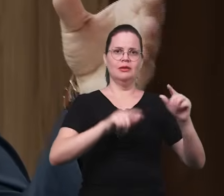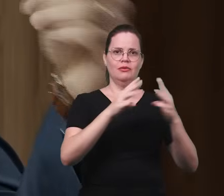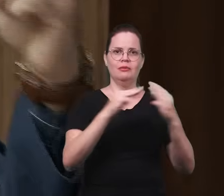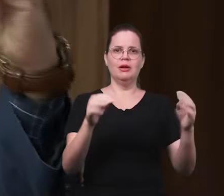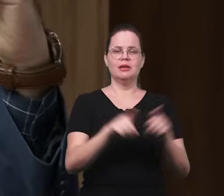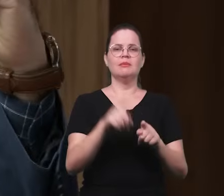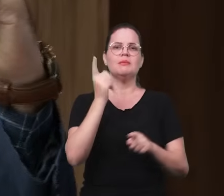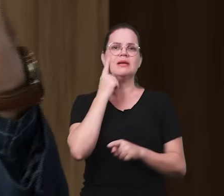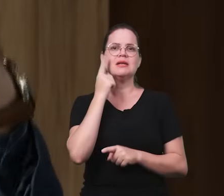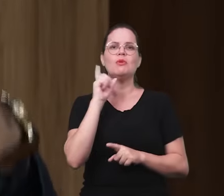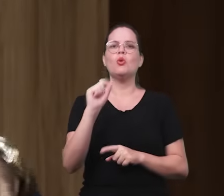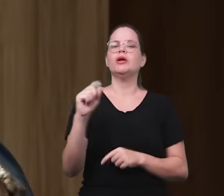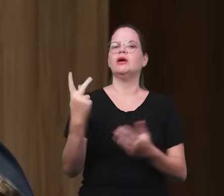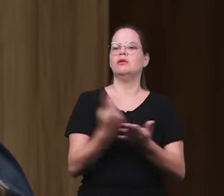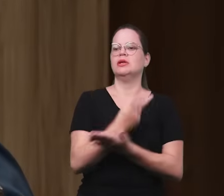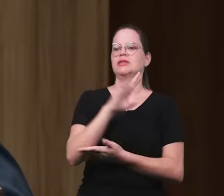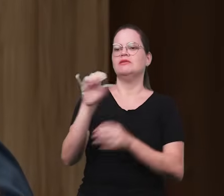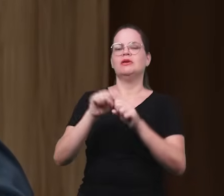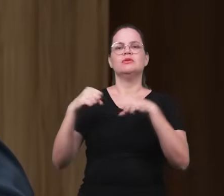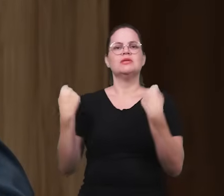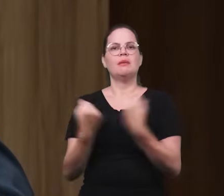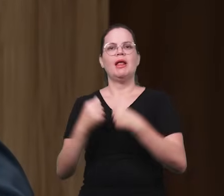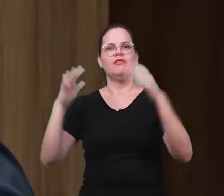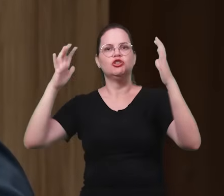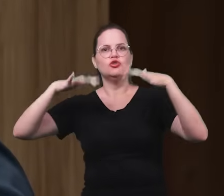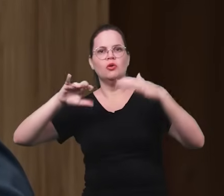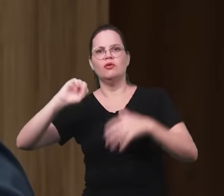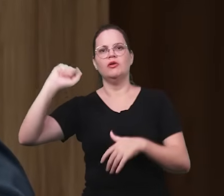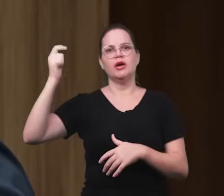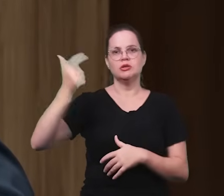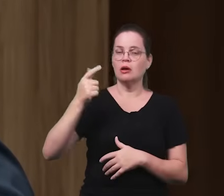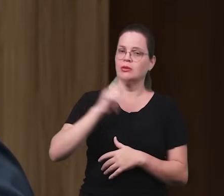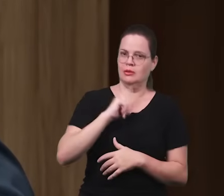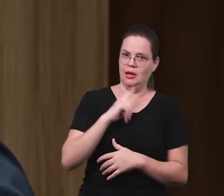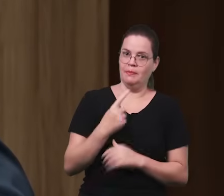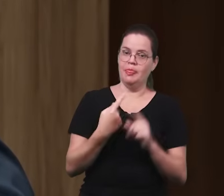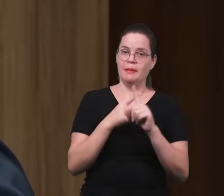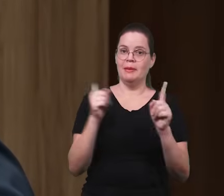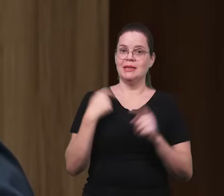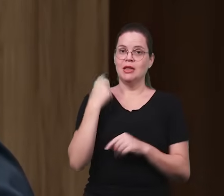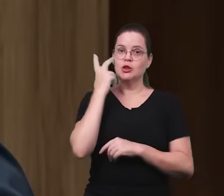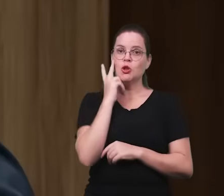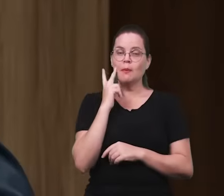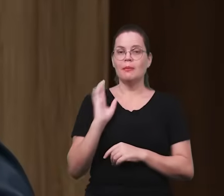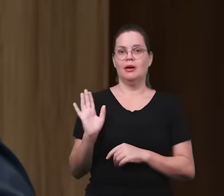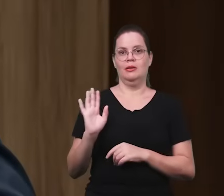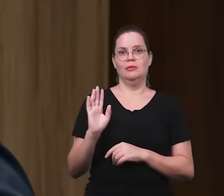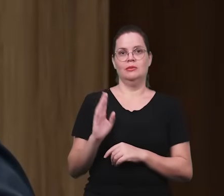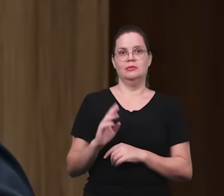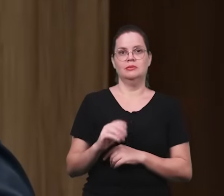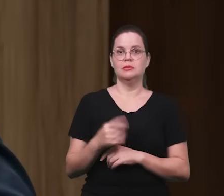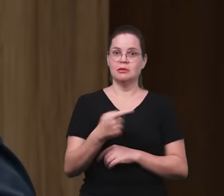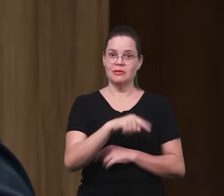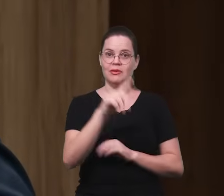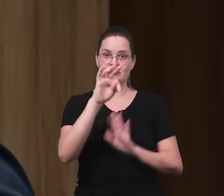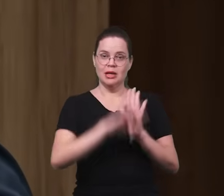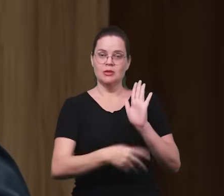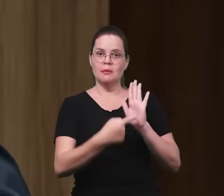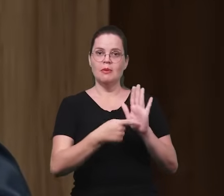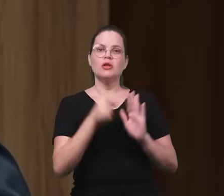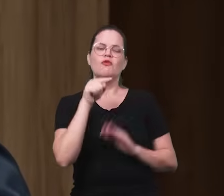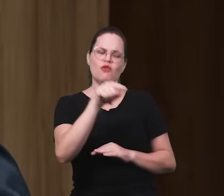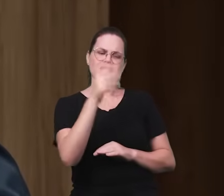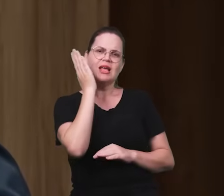clima no seminário, entre outras coisas. Mas isso é muito comum. E a palavra já falava: tens tu notícia